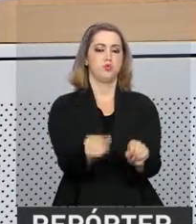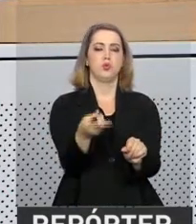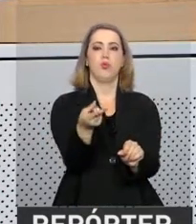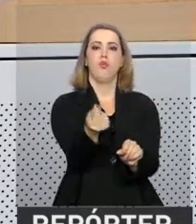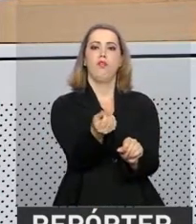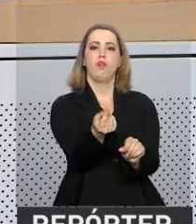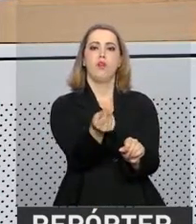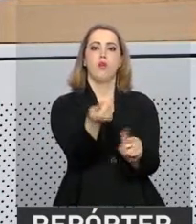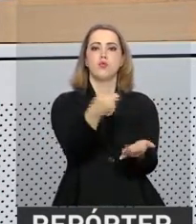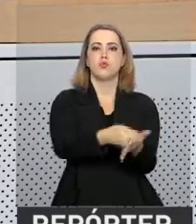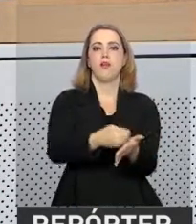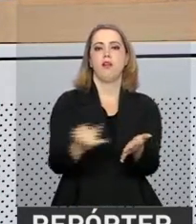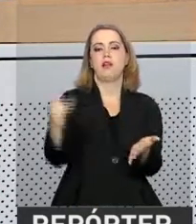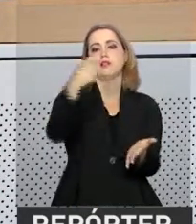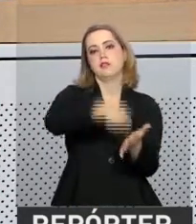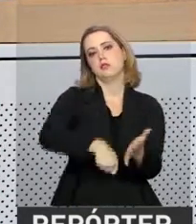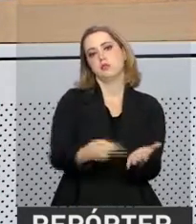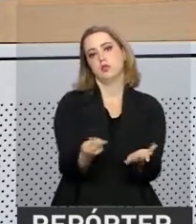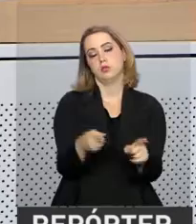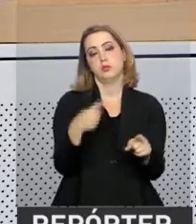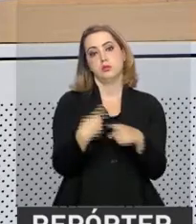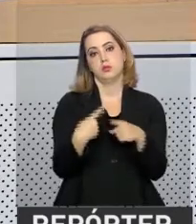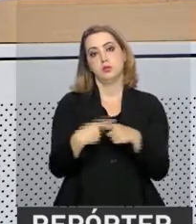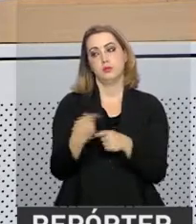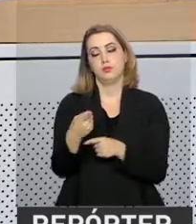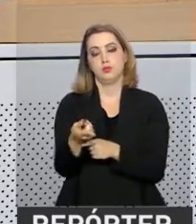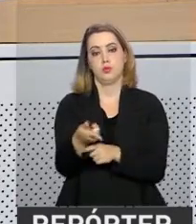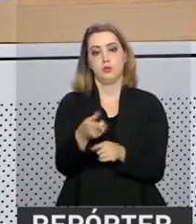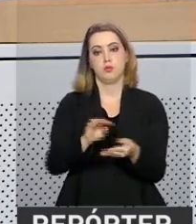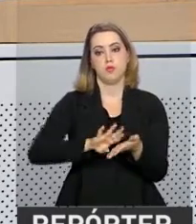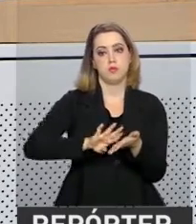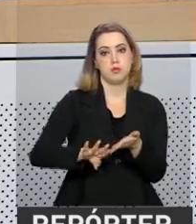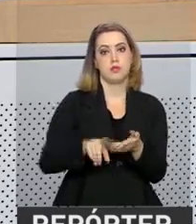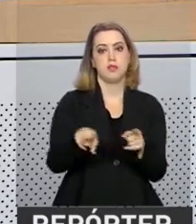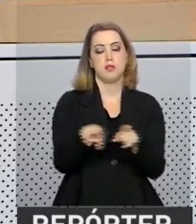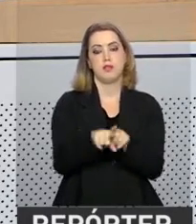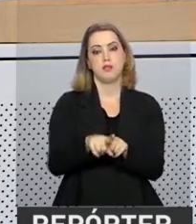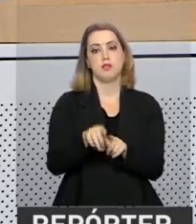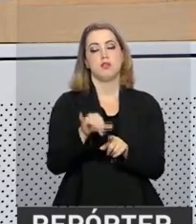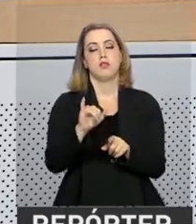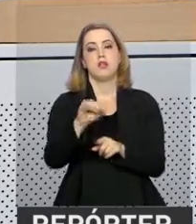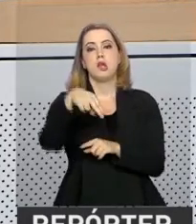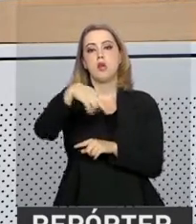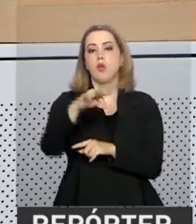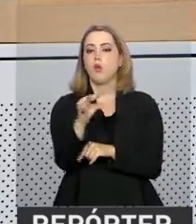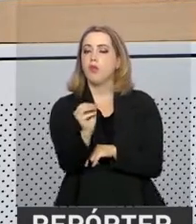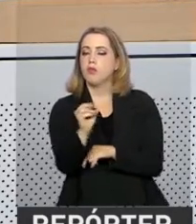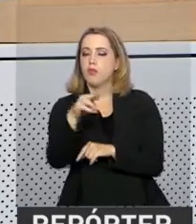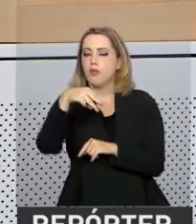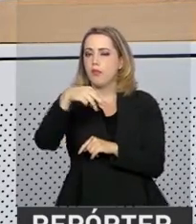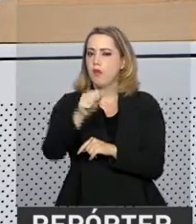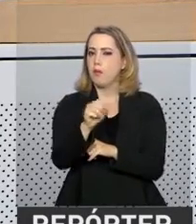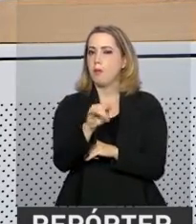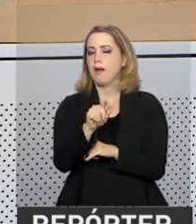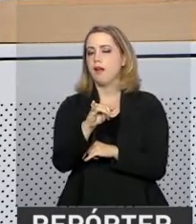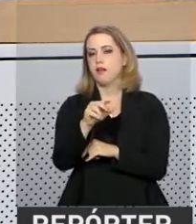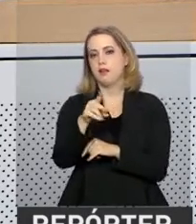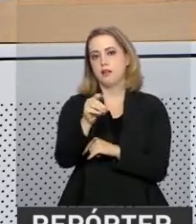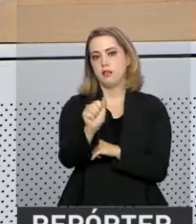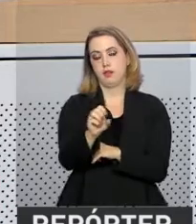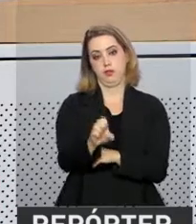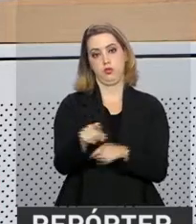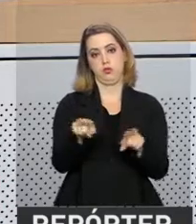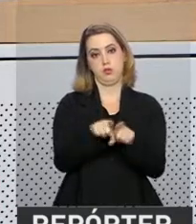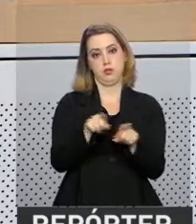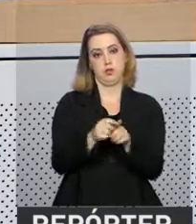para não terem que apelar para a informalidade mas também elas sempre ficam muito as obrigações de se calcular o tributo